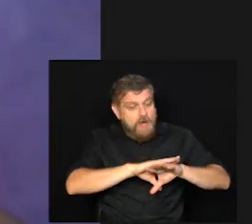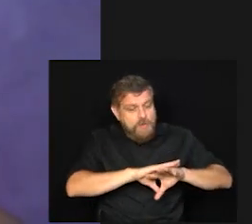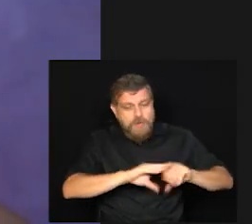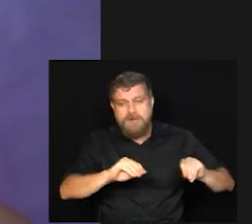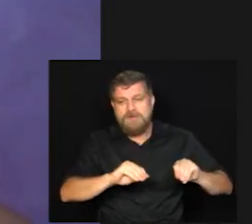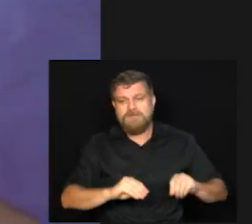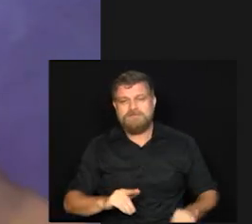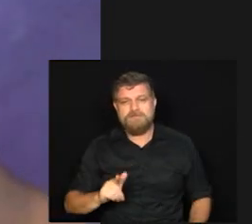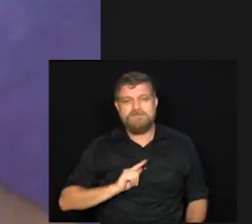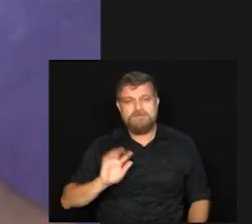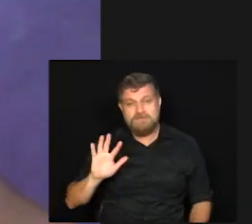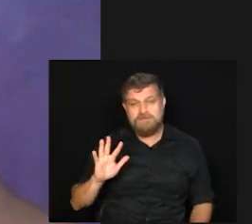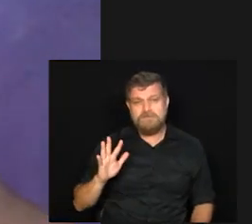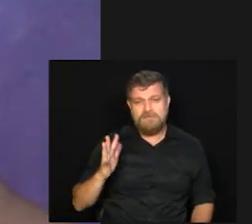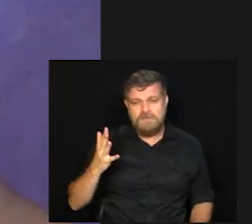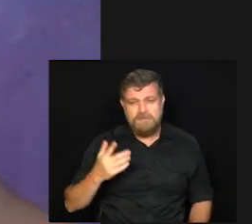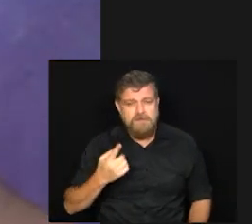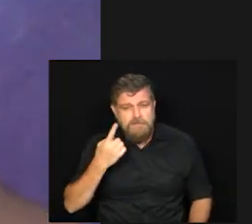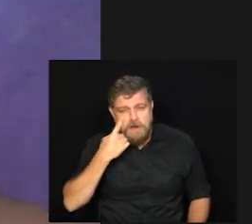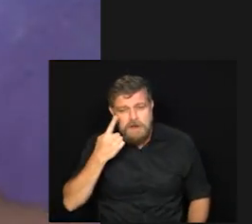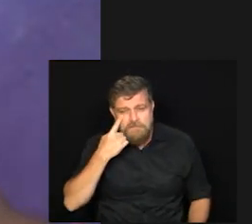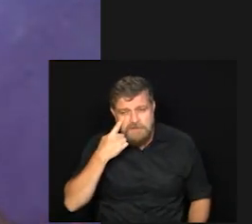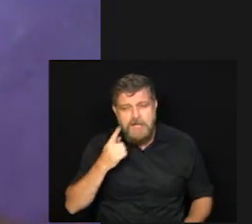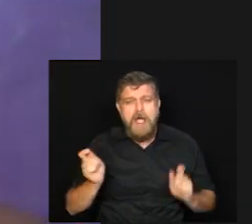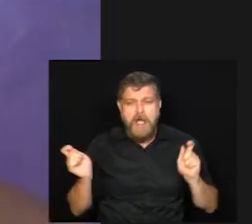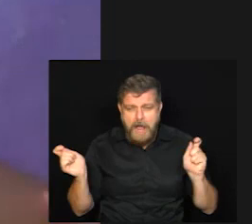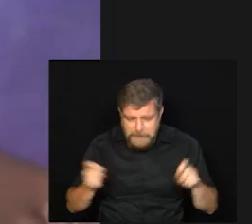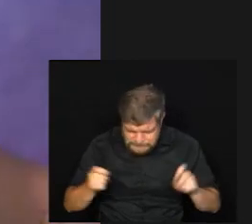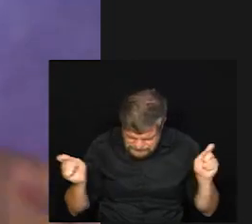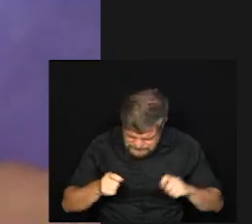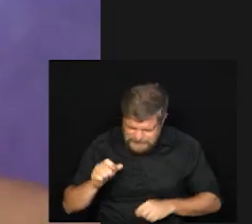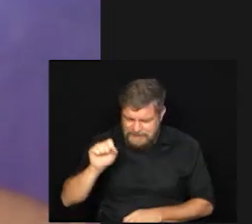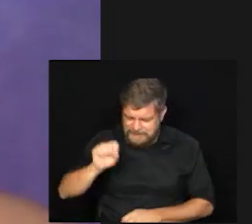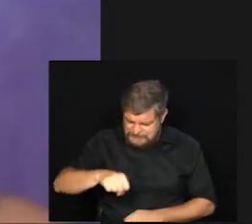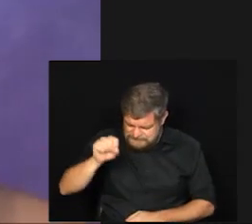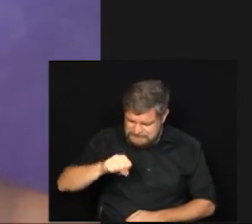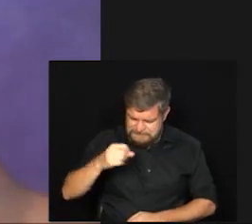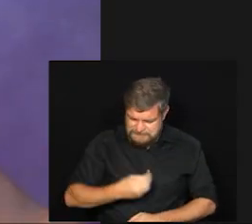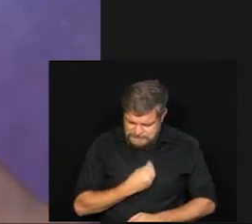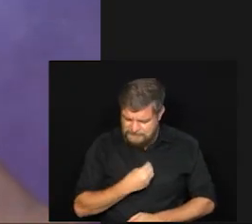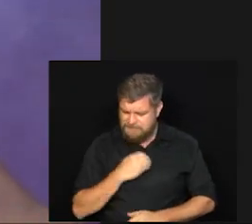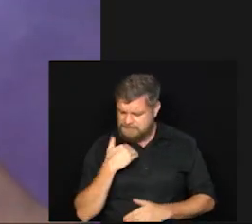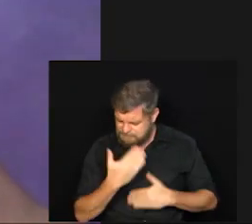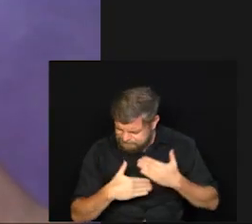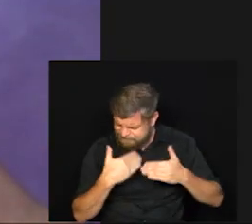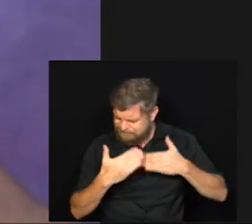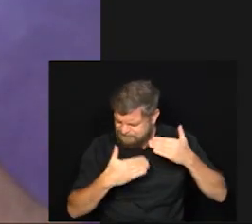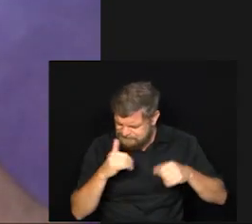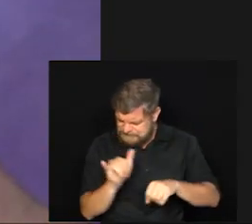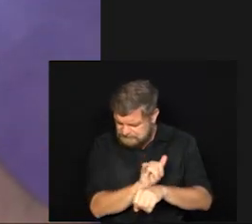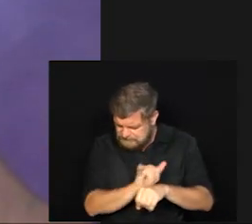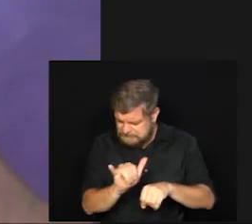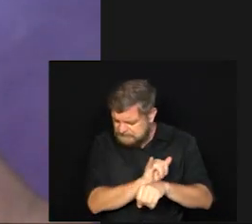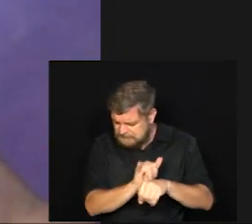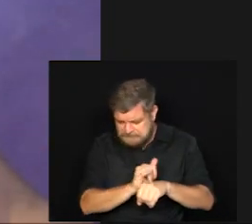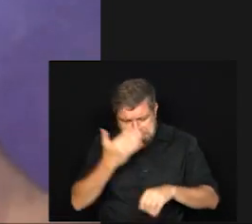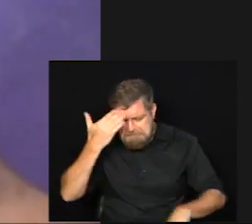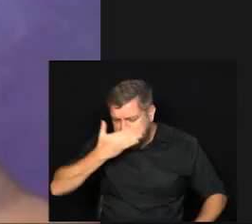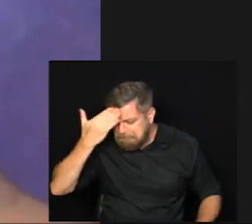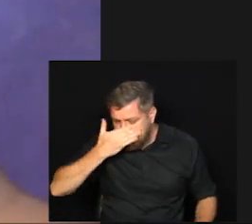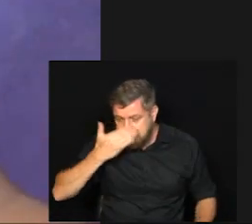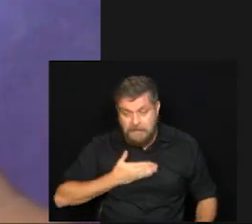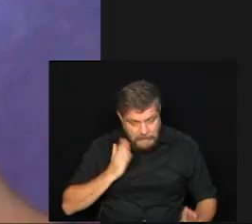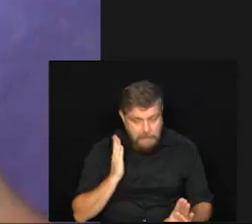aí, consequentemente, você vai vendo que tem solução. Você vai vendo saídas que, de repente, você não via.